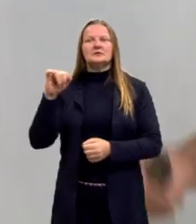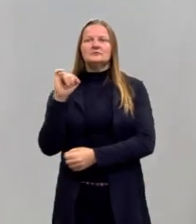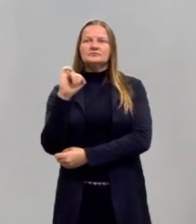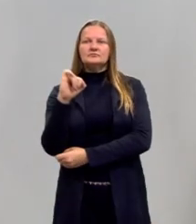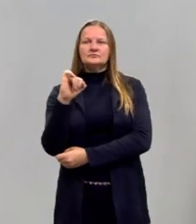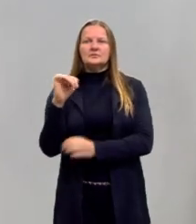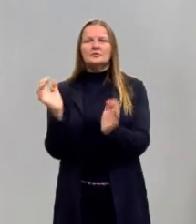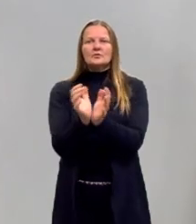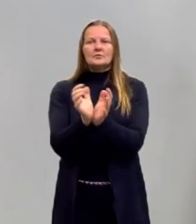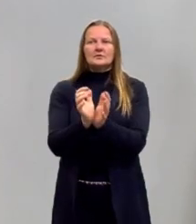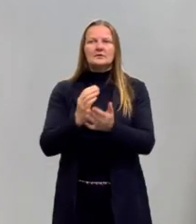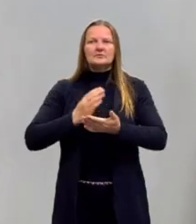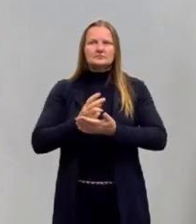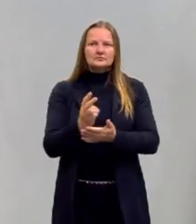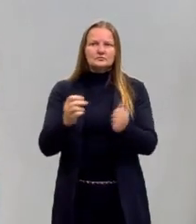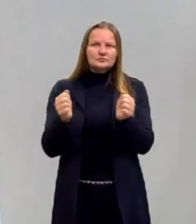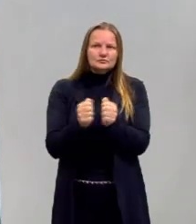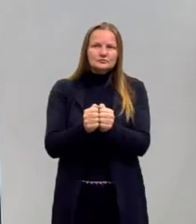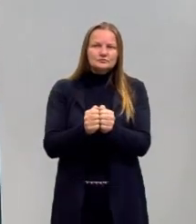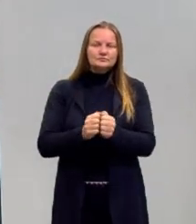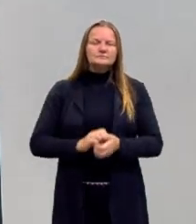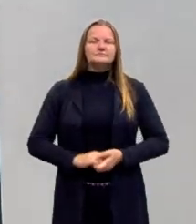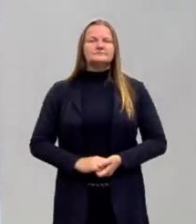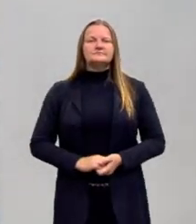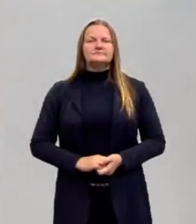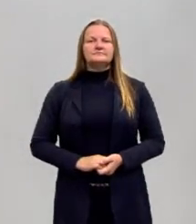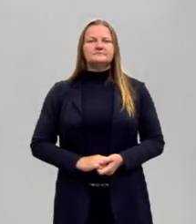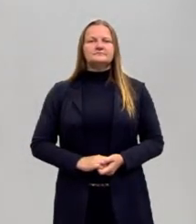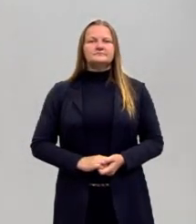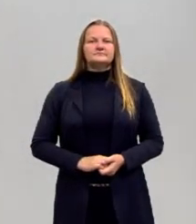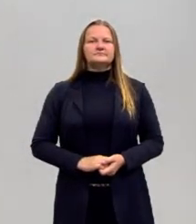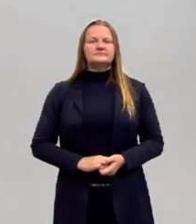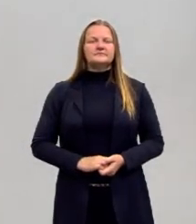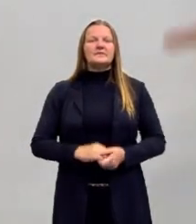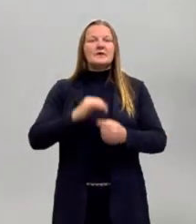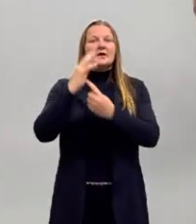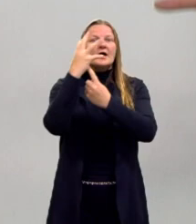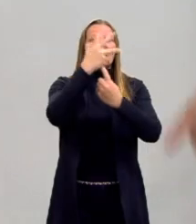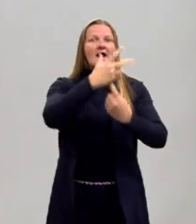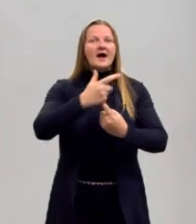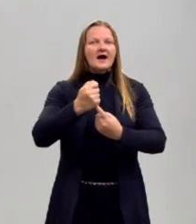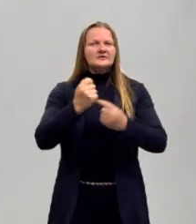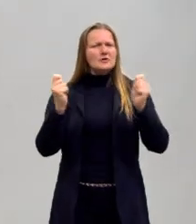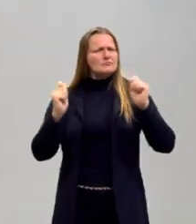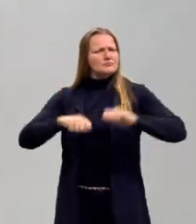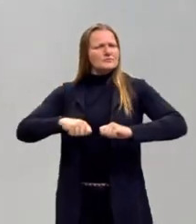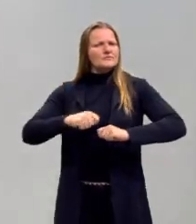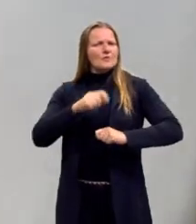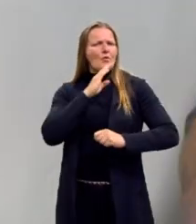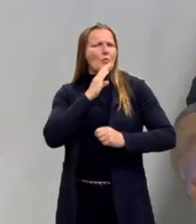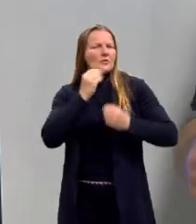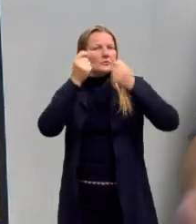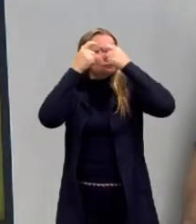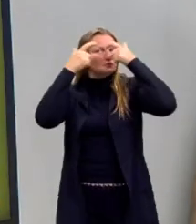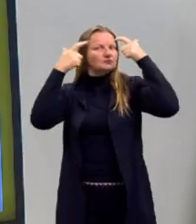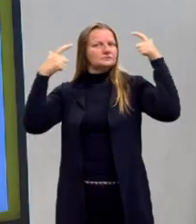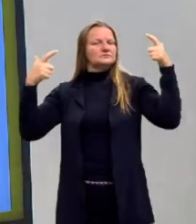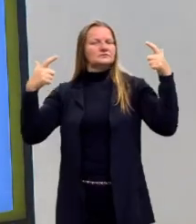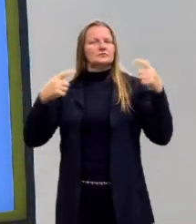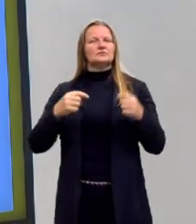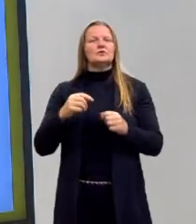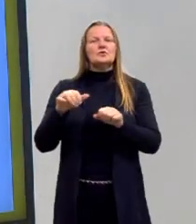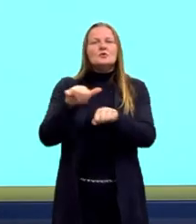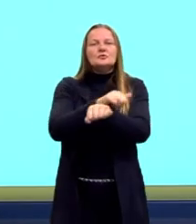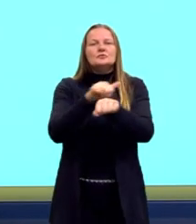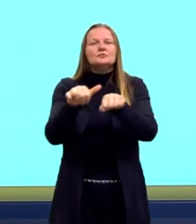nossos colegas sempre aqui com a gente então o tema de hoje é sobre a arte como possibilidade de conhecimento que também foi construído